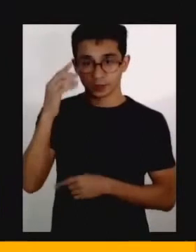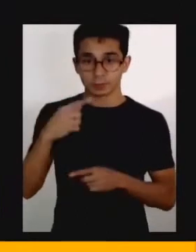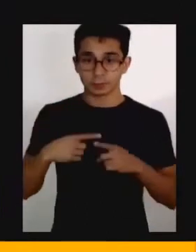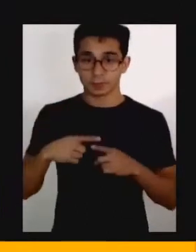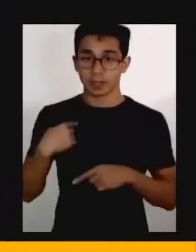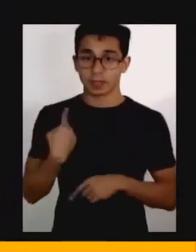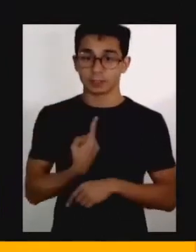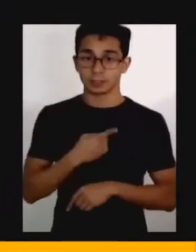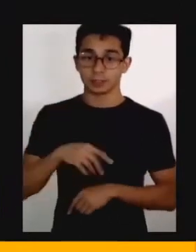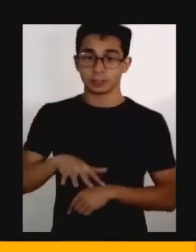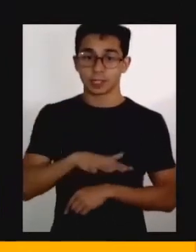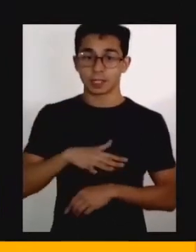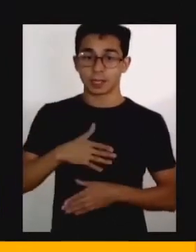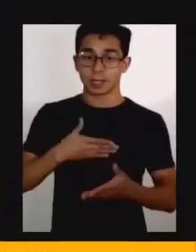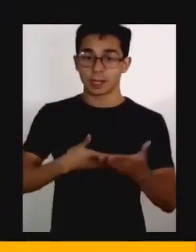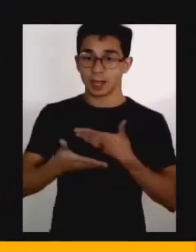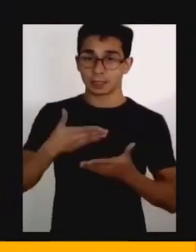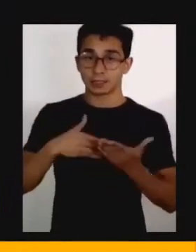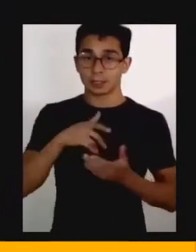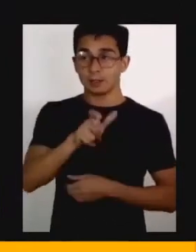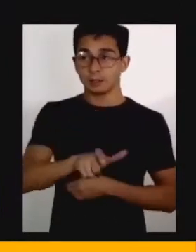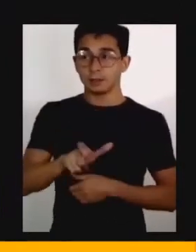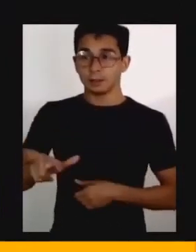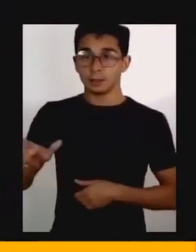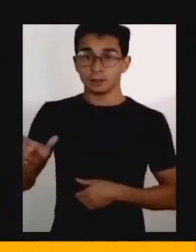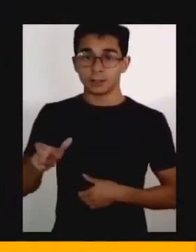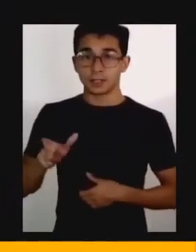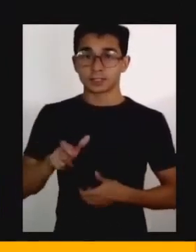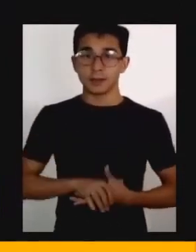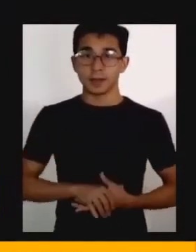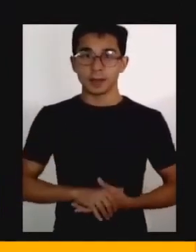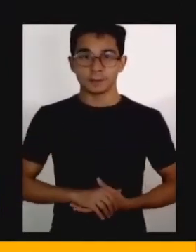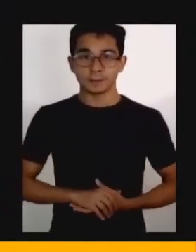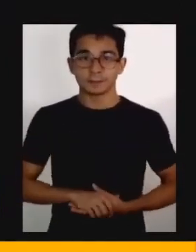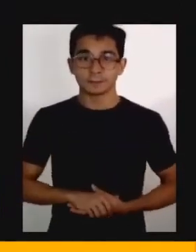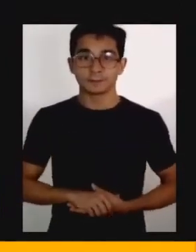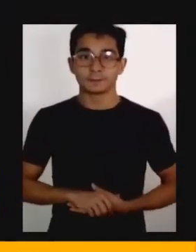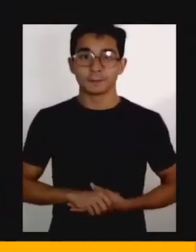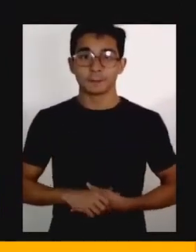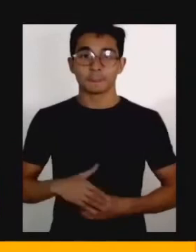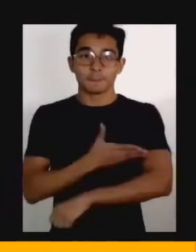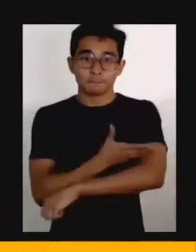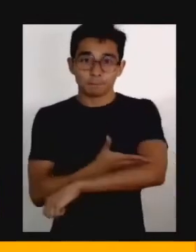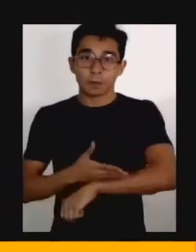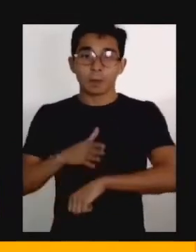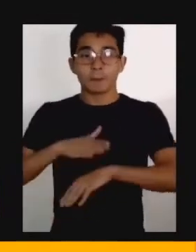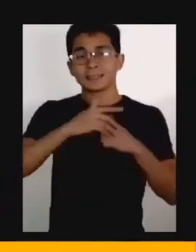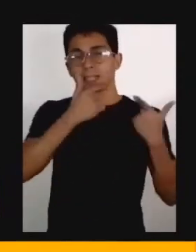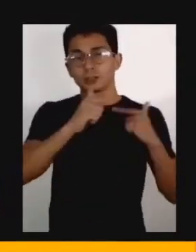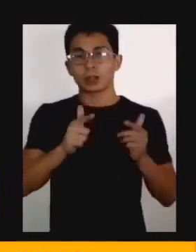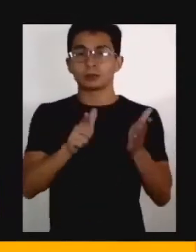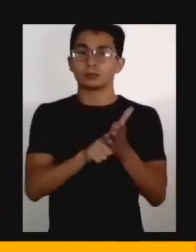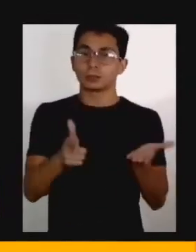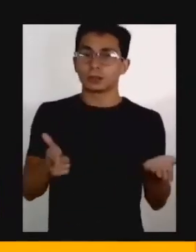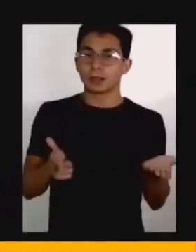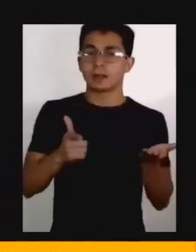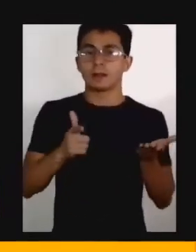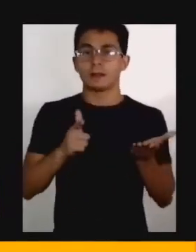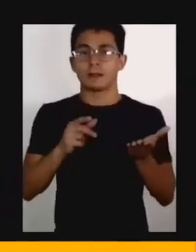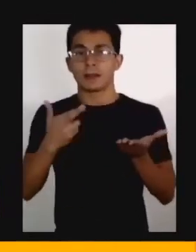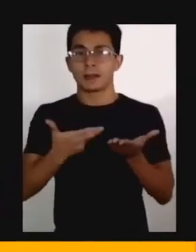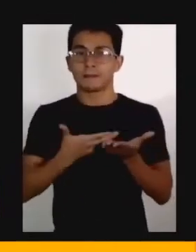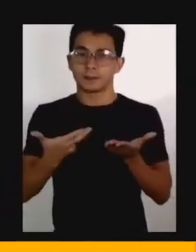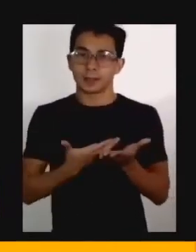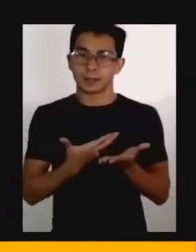trabalhar com os meios mais tradicionais, né? Jornais, revistas,